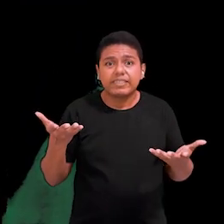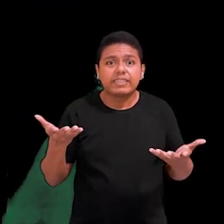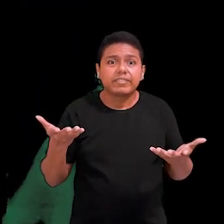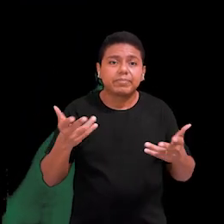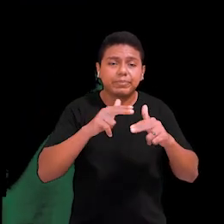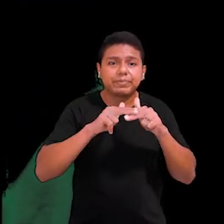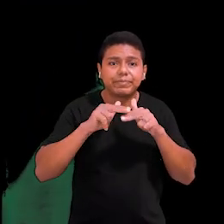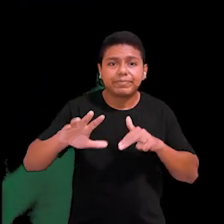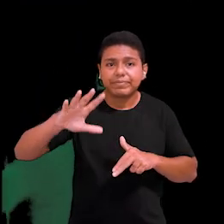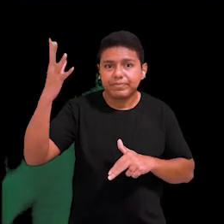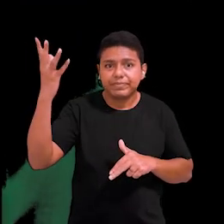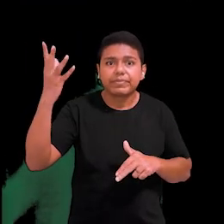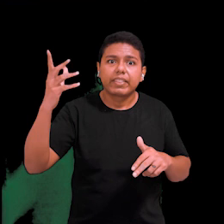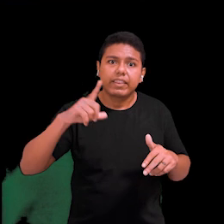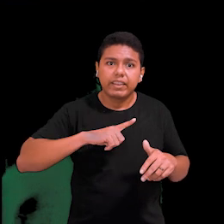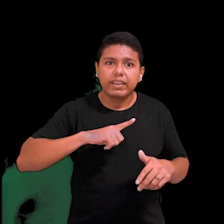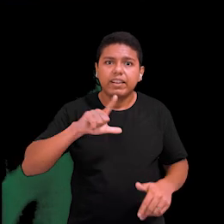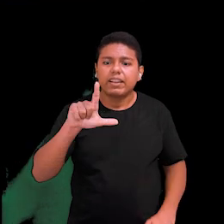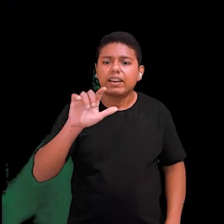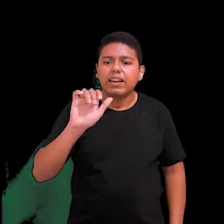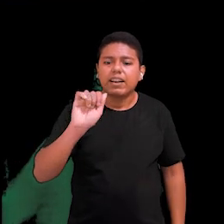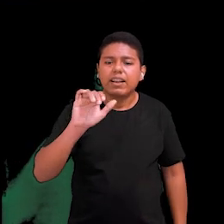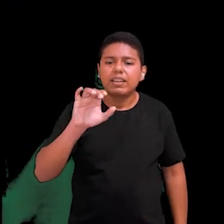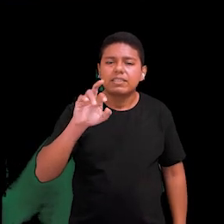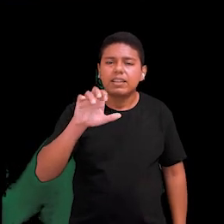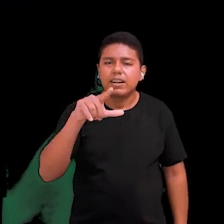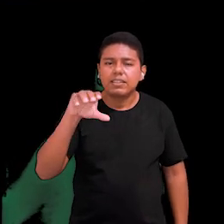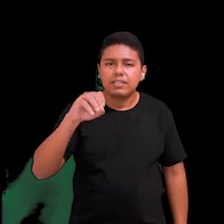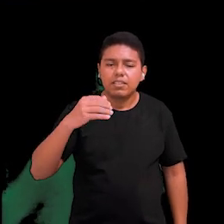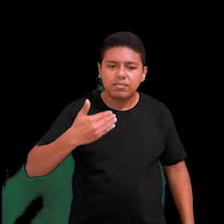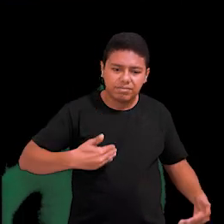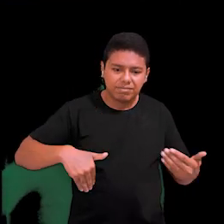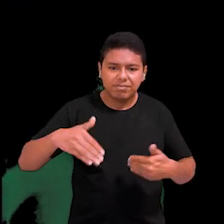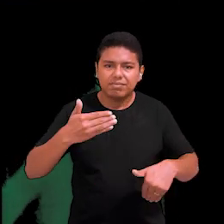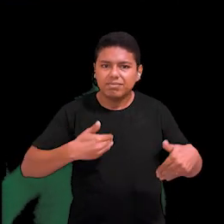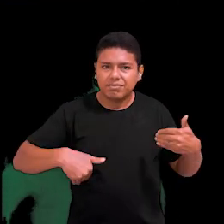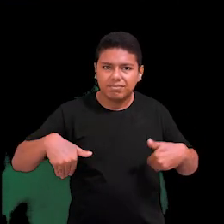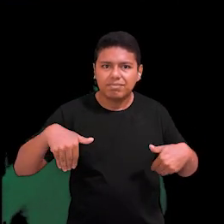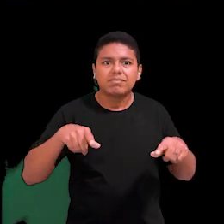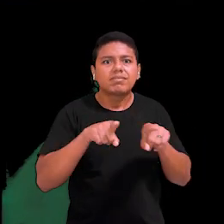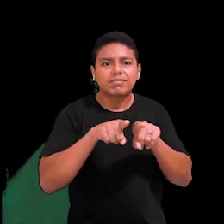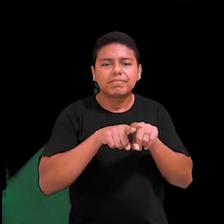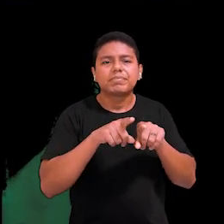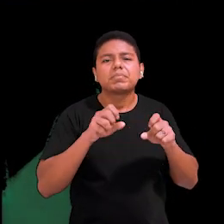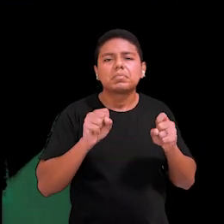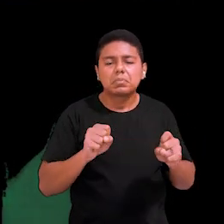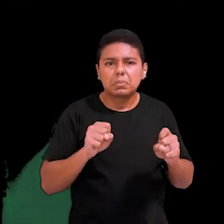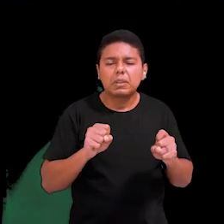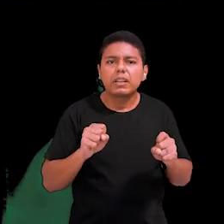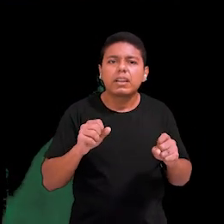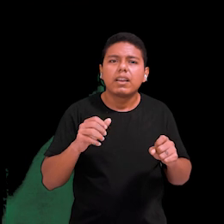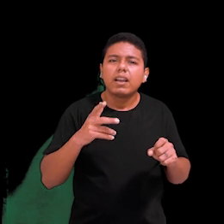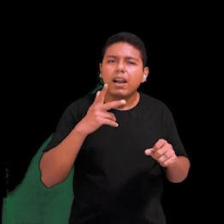que estava decorrência e que pode ter havido tanto lacerações como episiotomias e